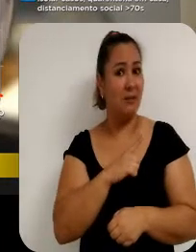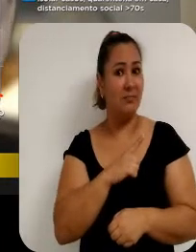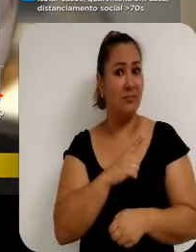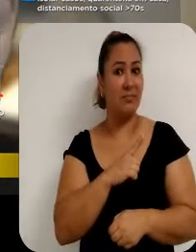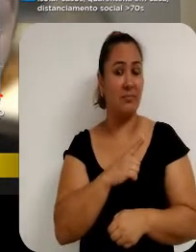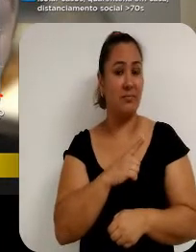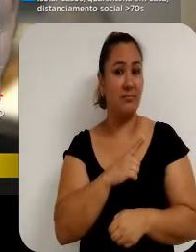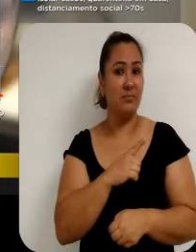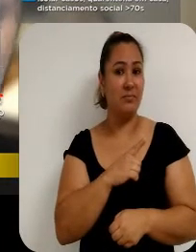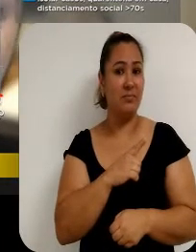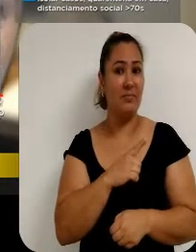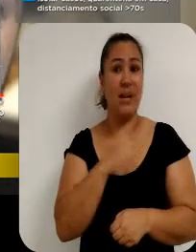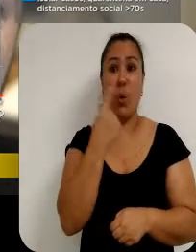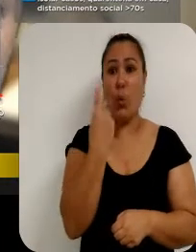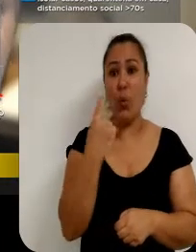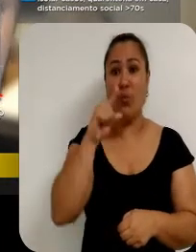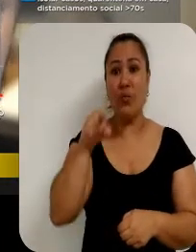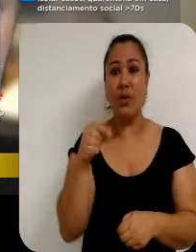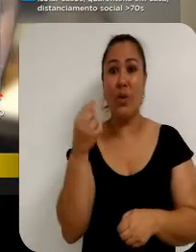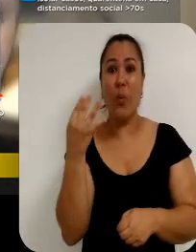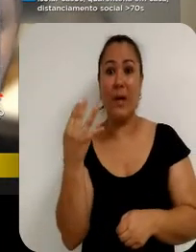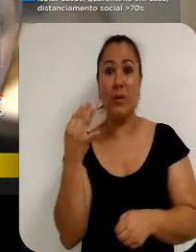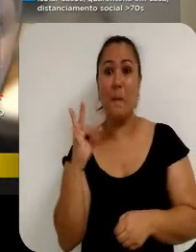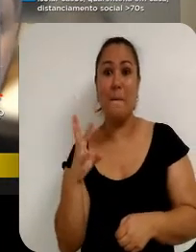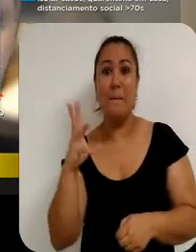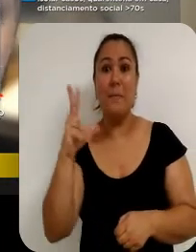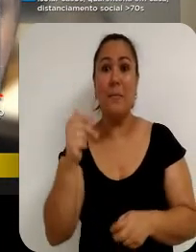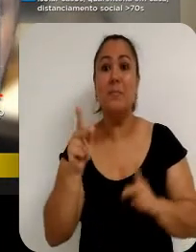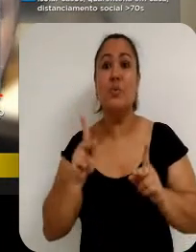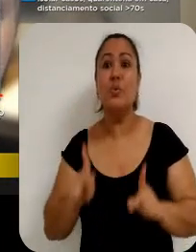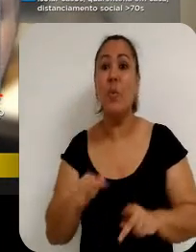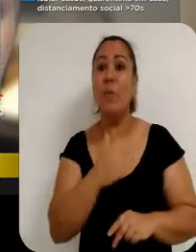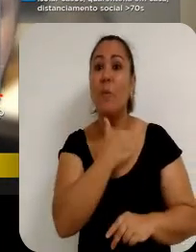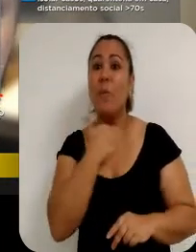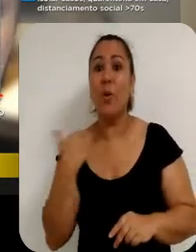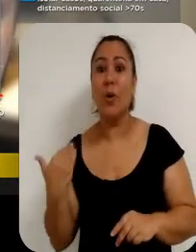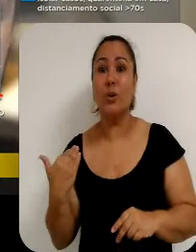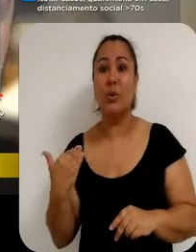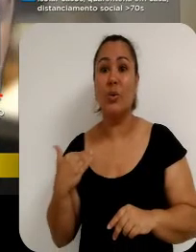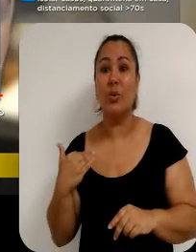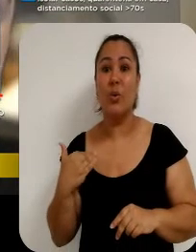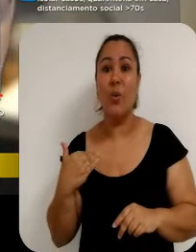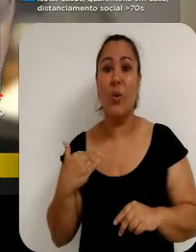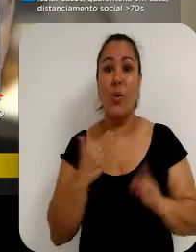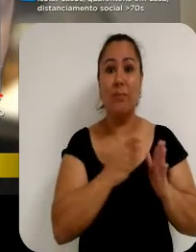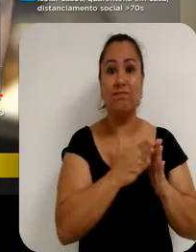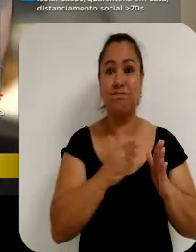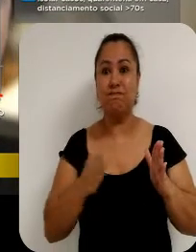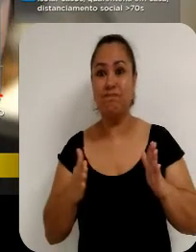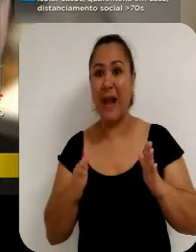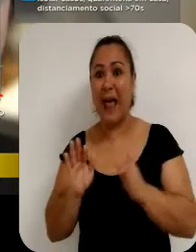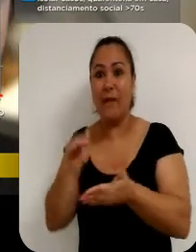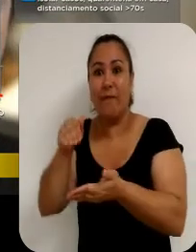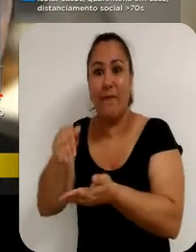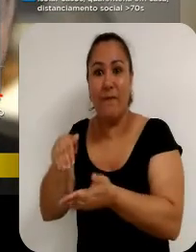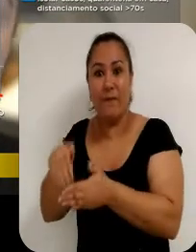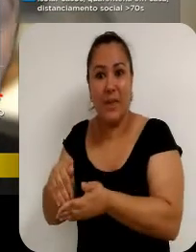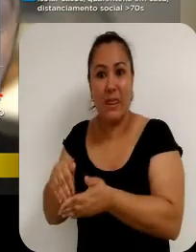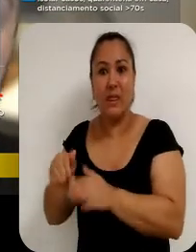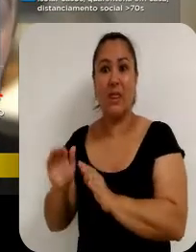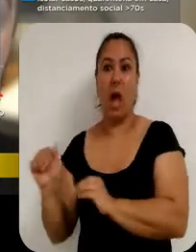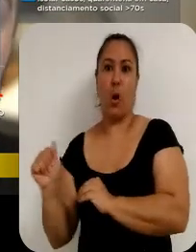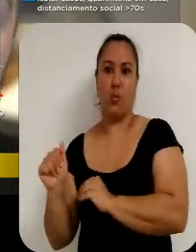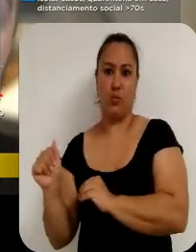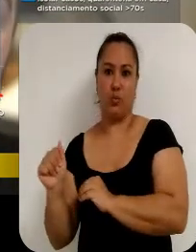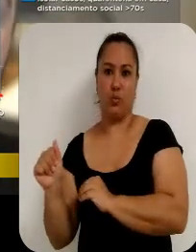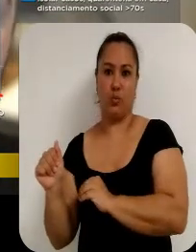1,4 milhão de mortos até o fim de agosto, e só pela Covid. Essas pessoas que estão